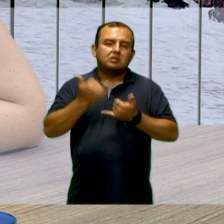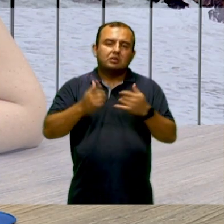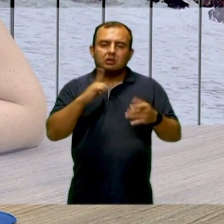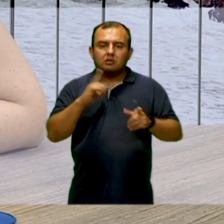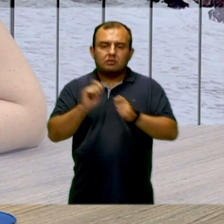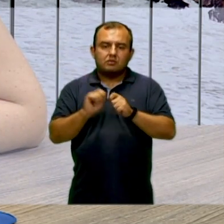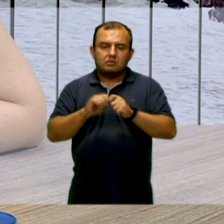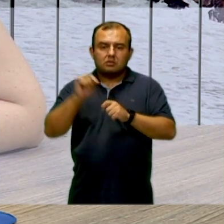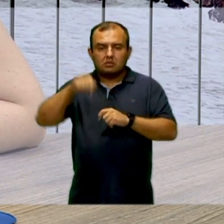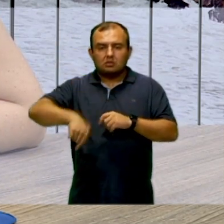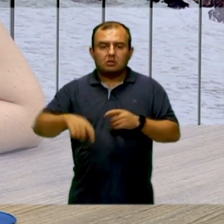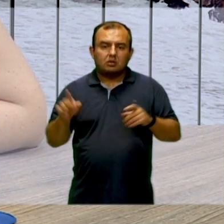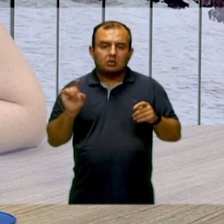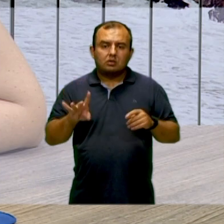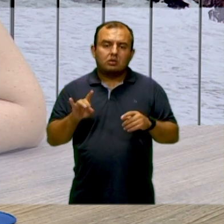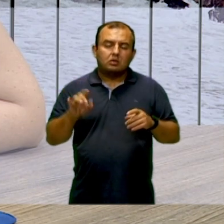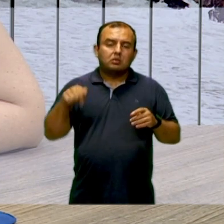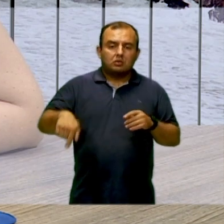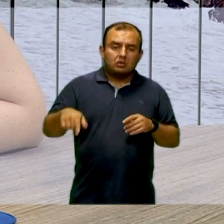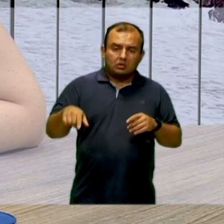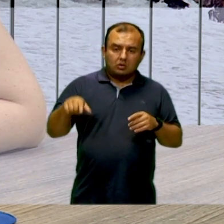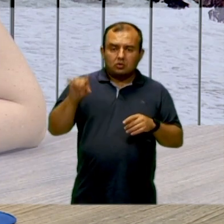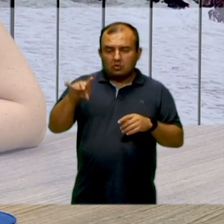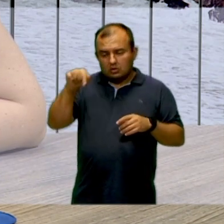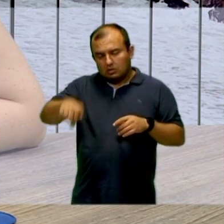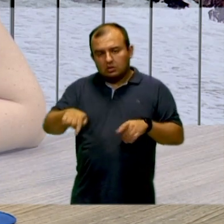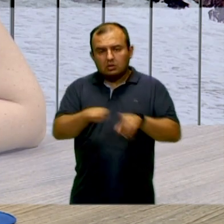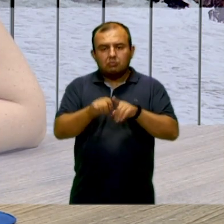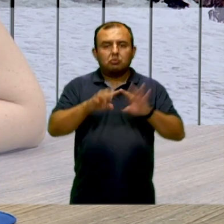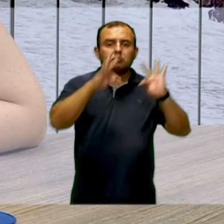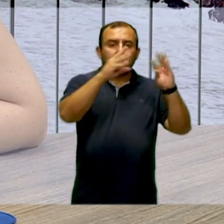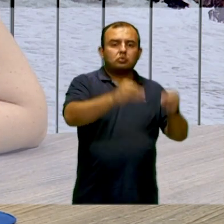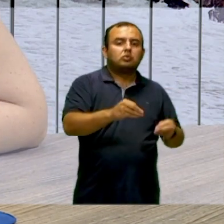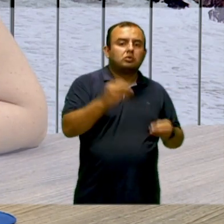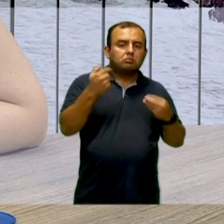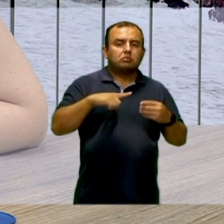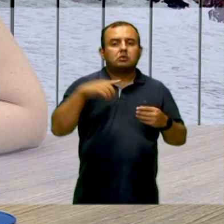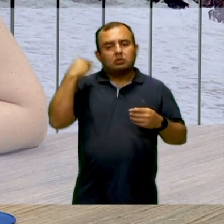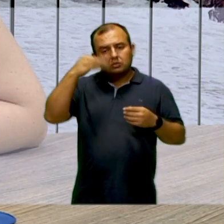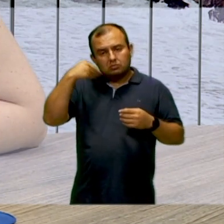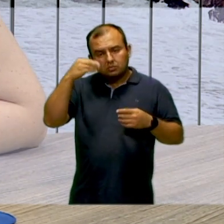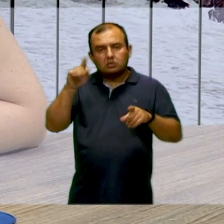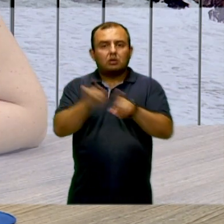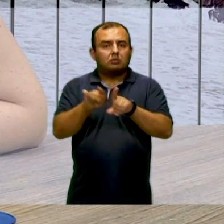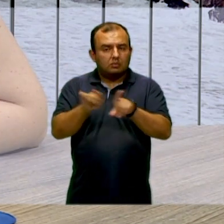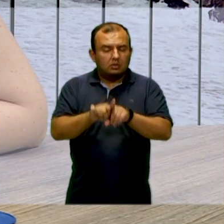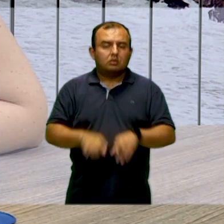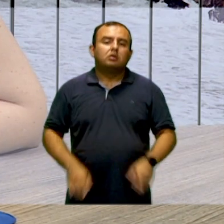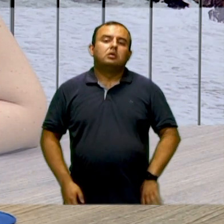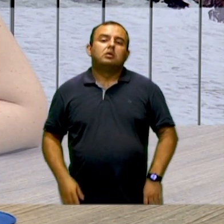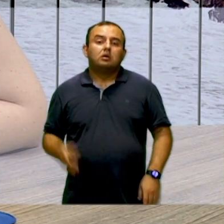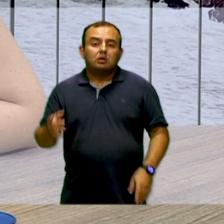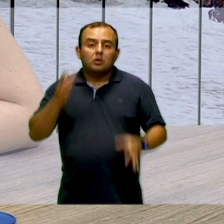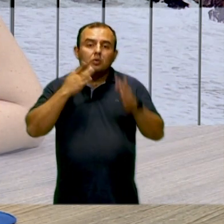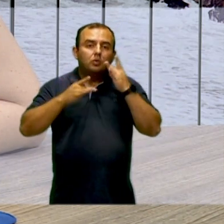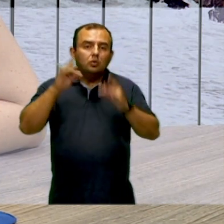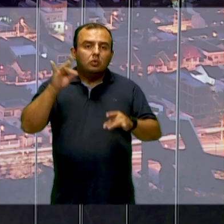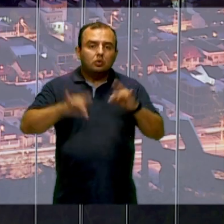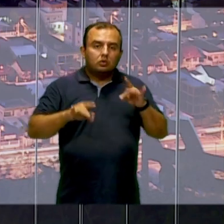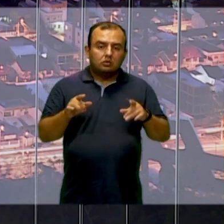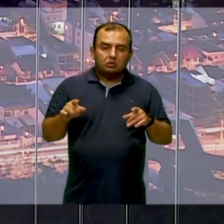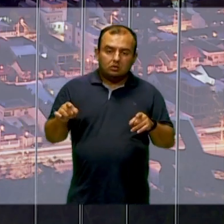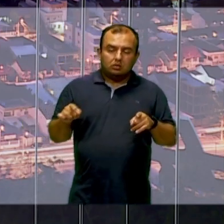fazer pro pessoal daqui. Não, eu quero pro pessoal daqui, pro pessoal de fora, para tudo. A gente precisa viver essa experiência, né? Então, assim, o teatro... E até